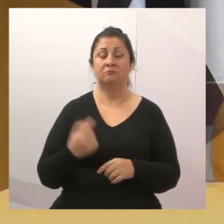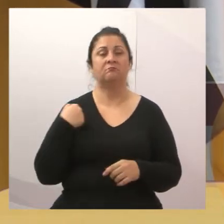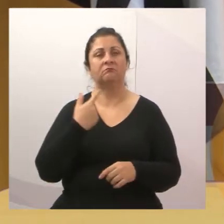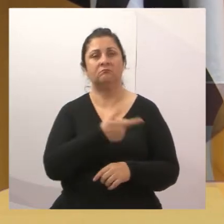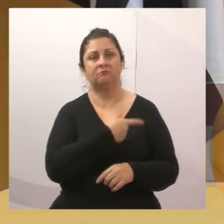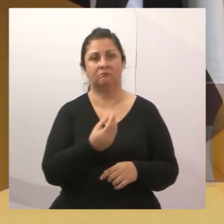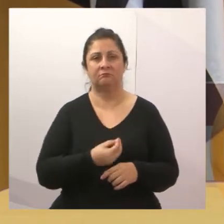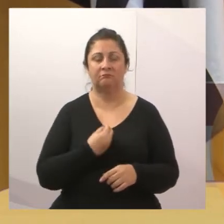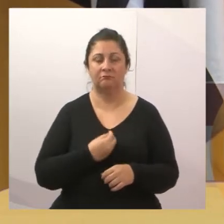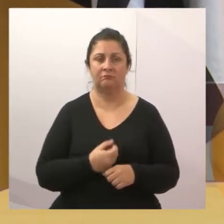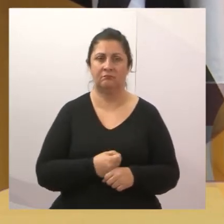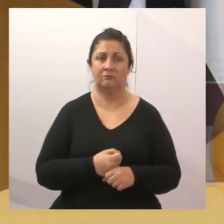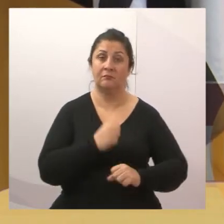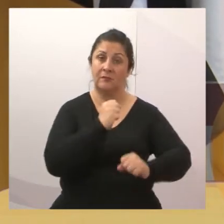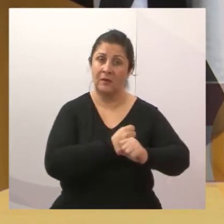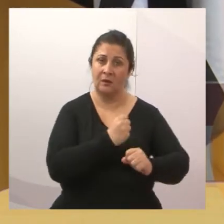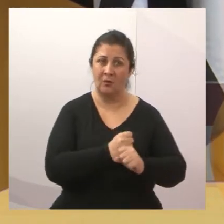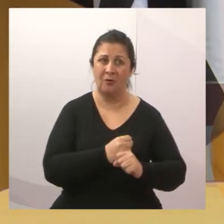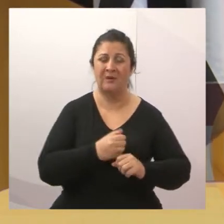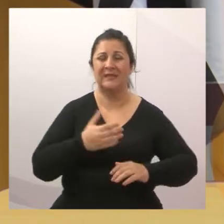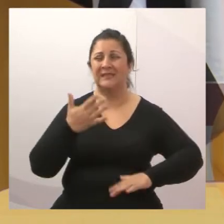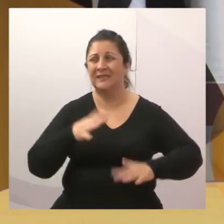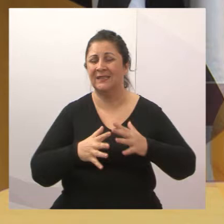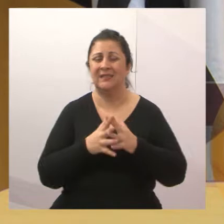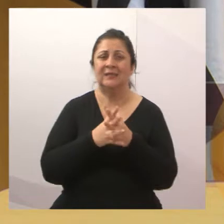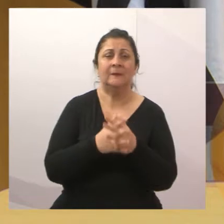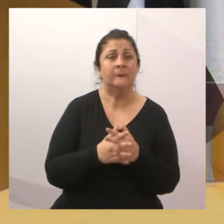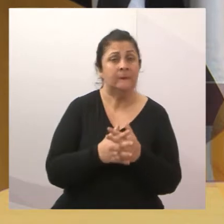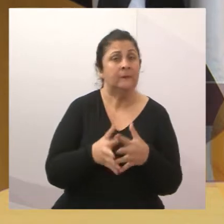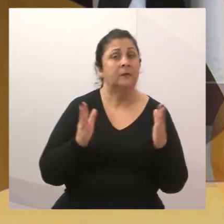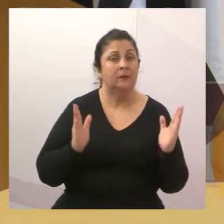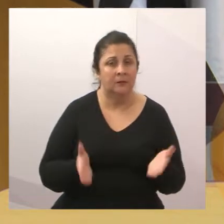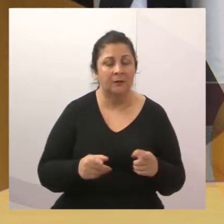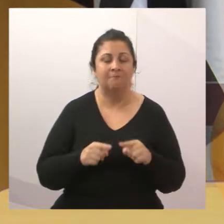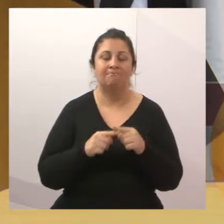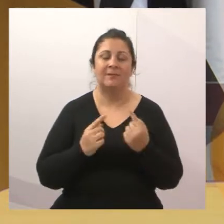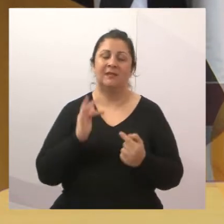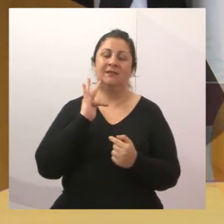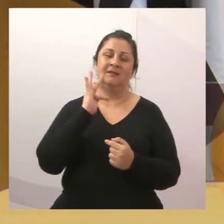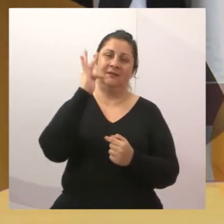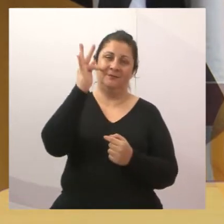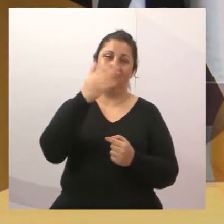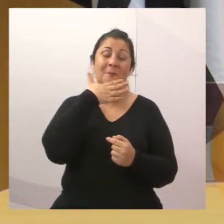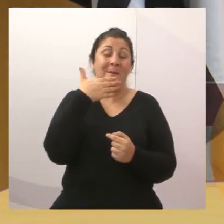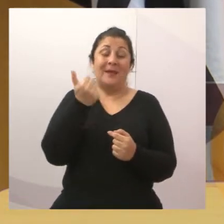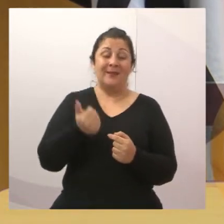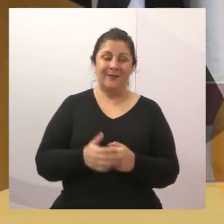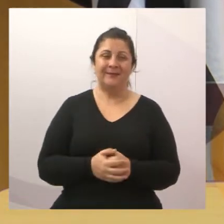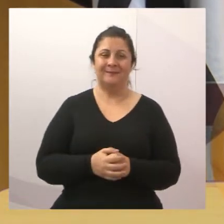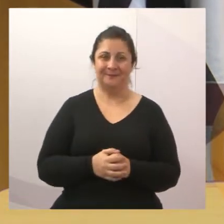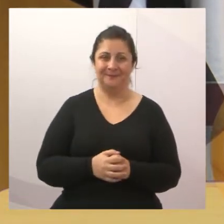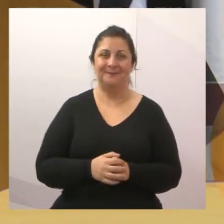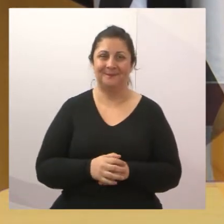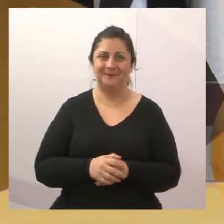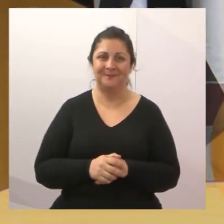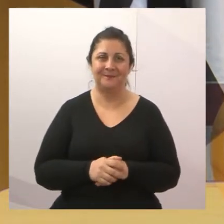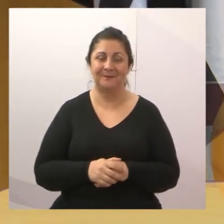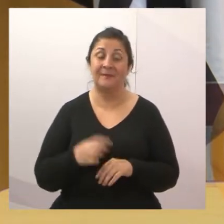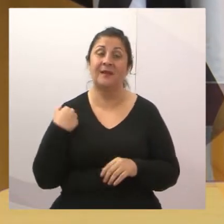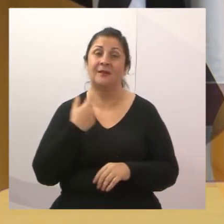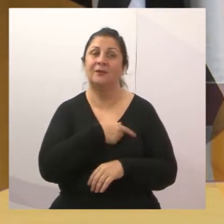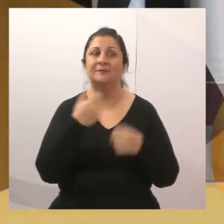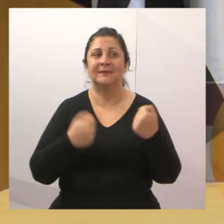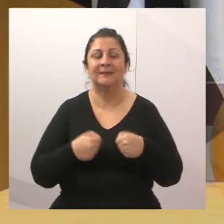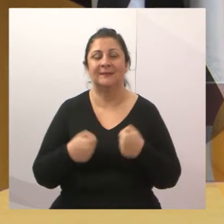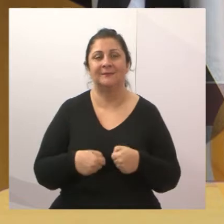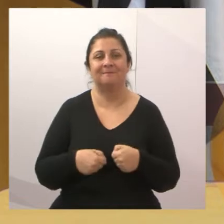São obras que trazem alguns danos e dificuldades momentâneas, mas que previsão é serem sanadas no futuro. Então, nós precisamos,